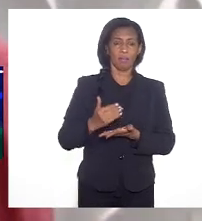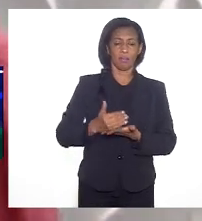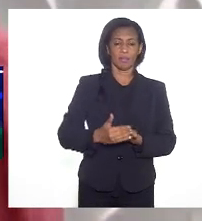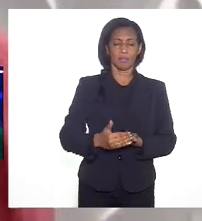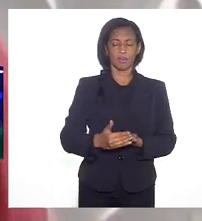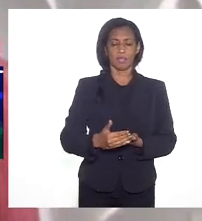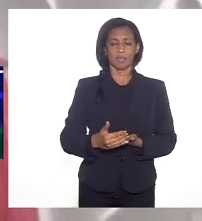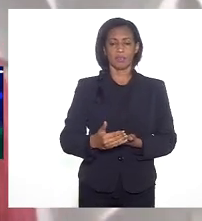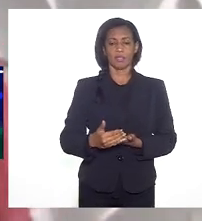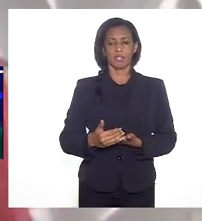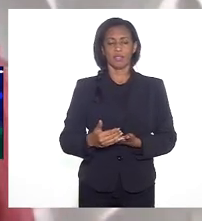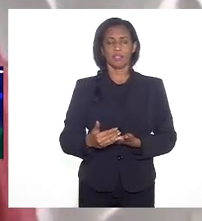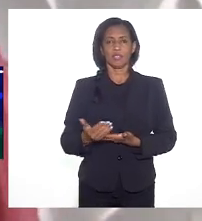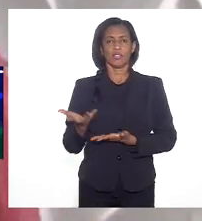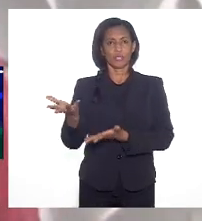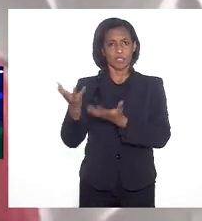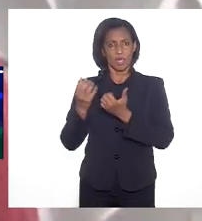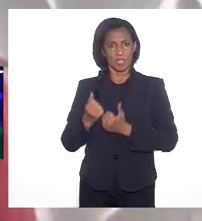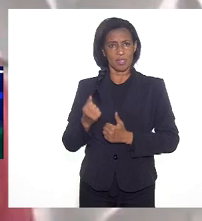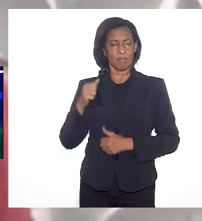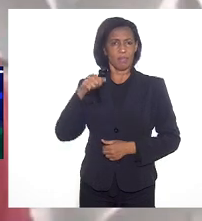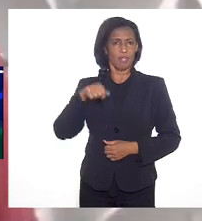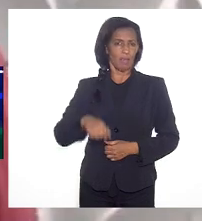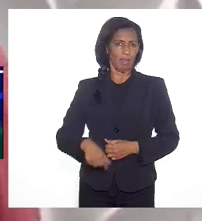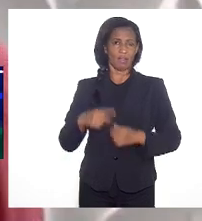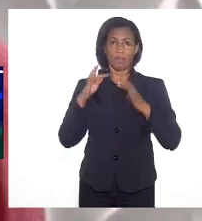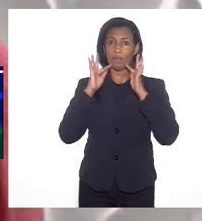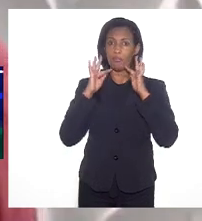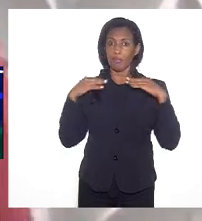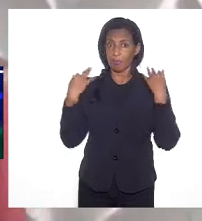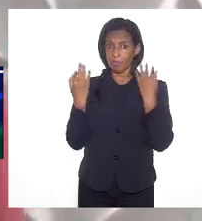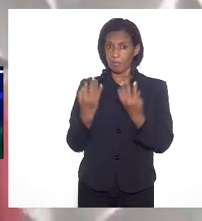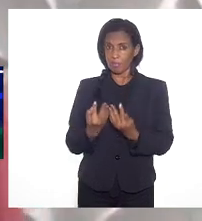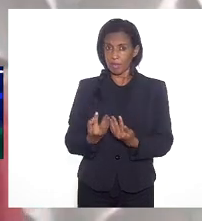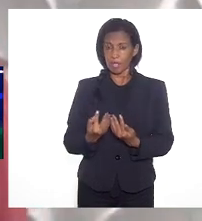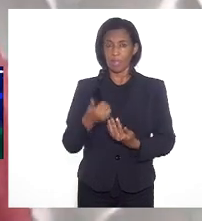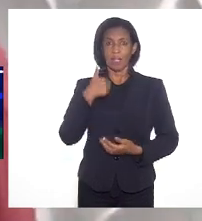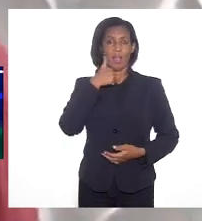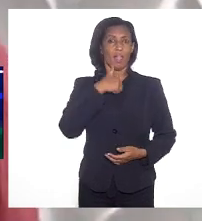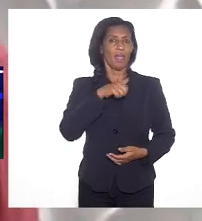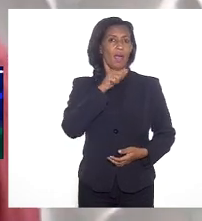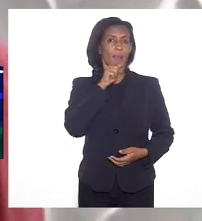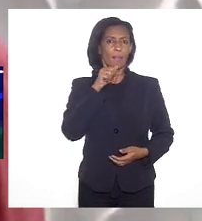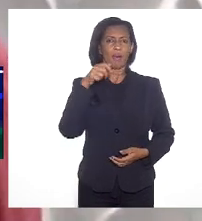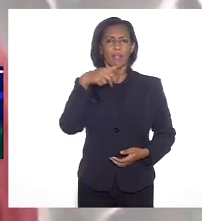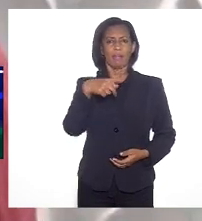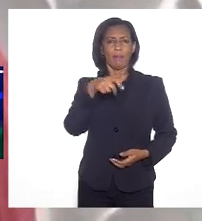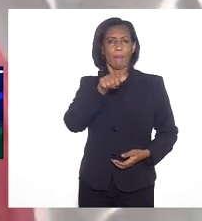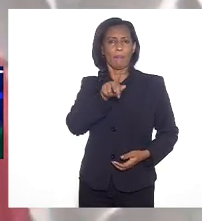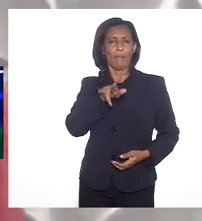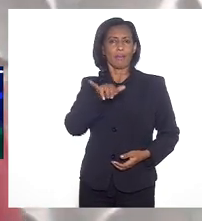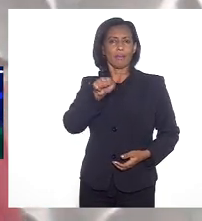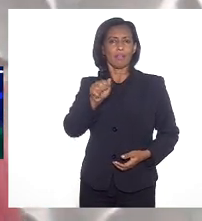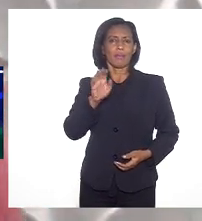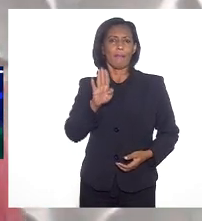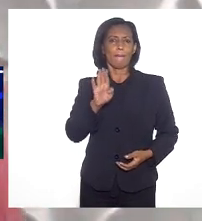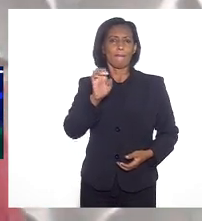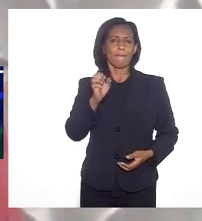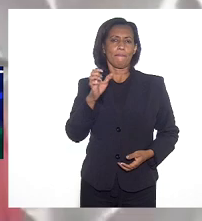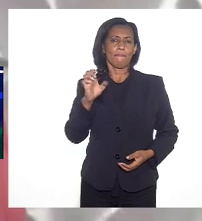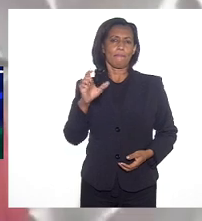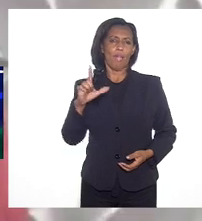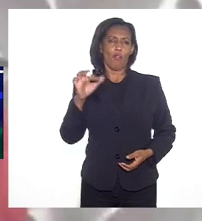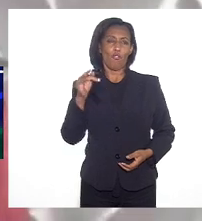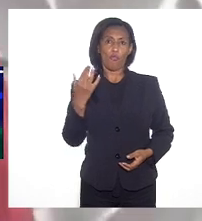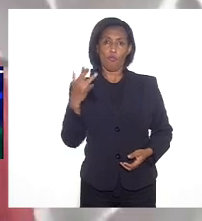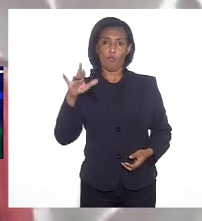de receber aqui a família a mãe da Patrícia Belfort a partir